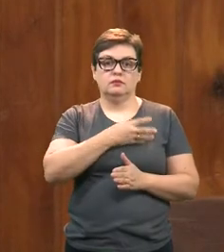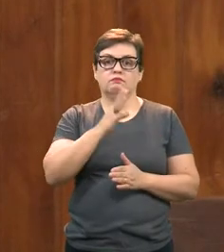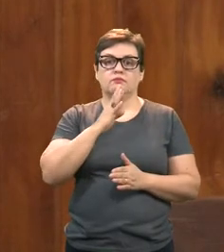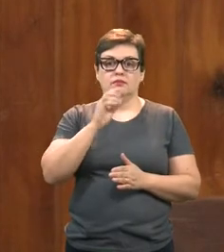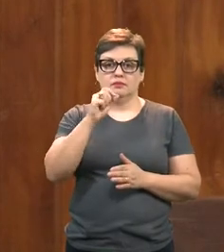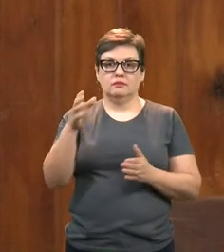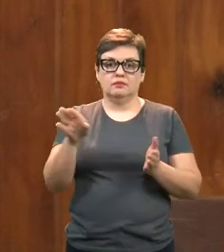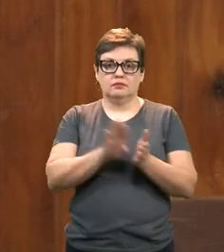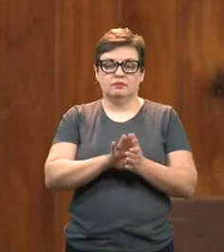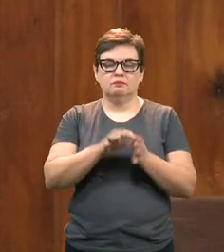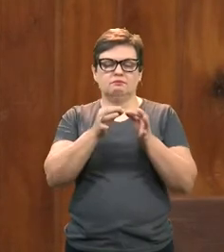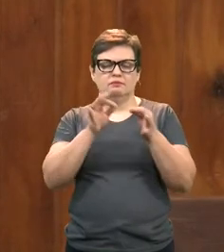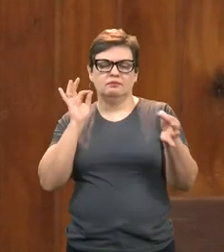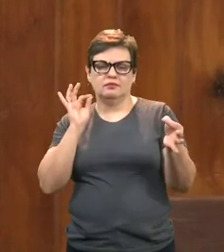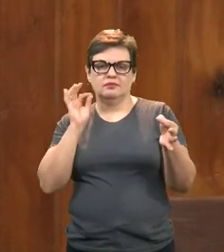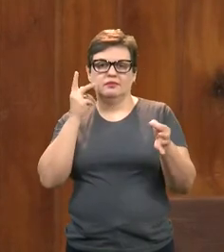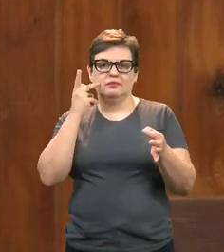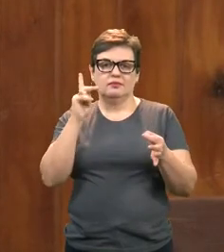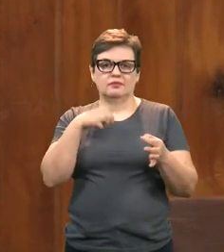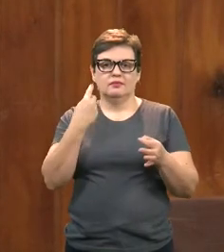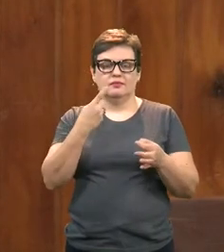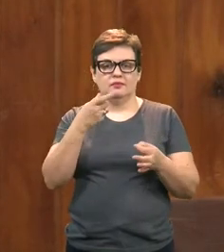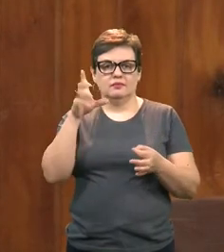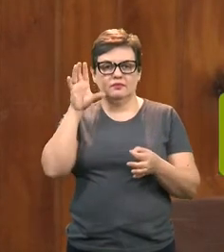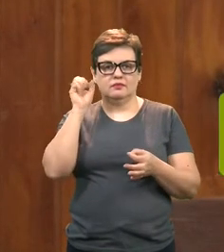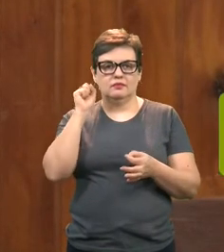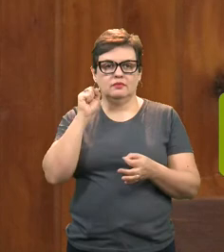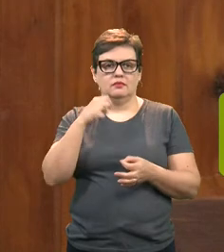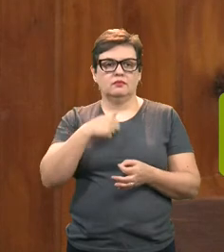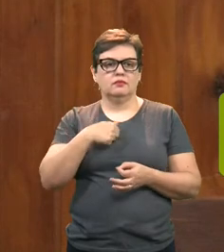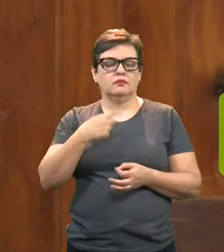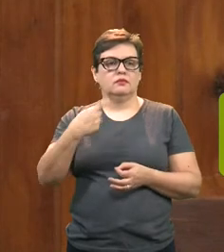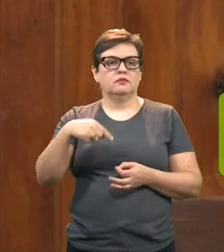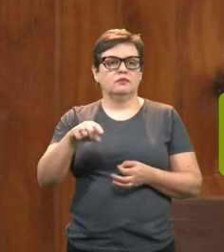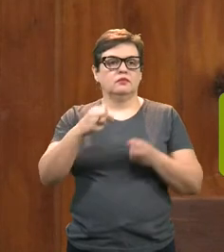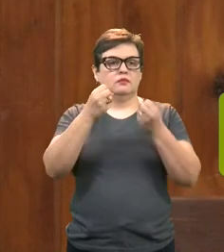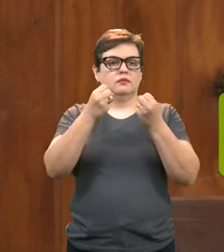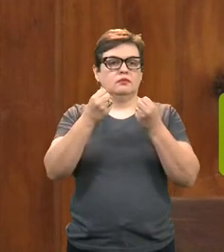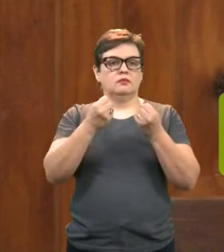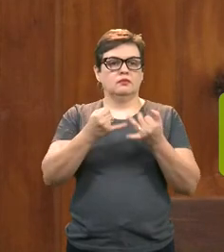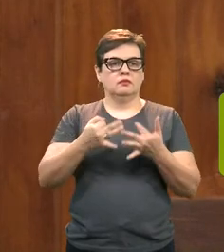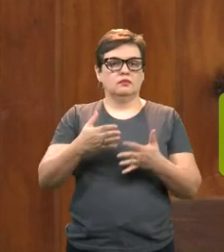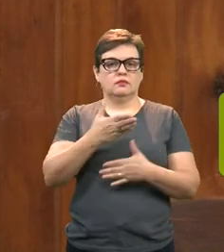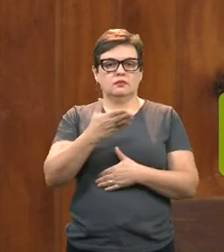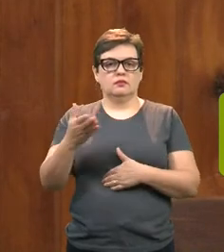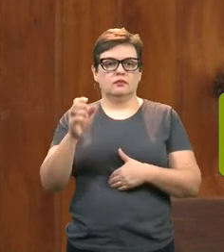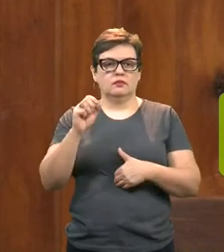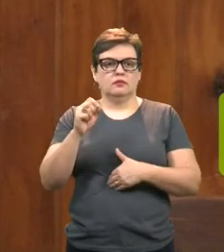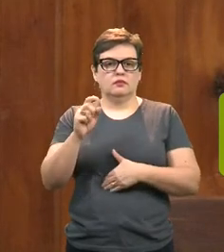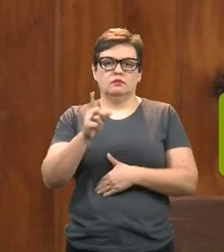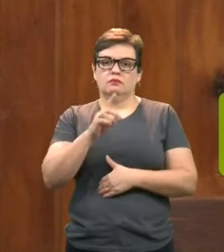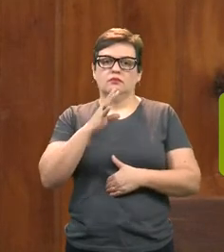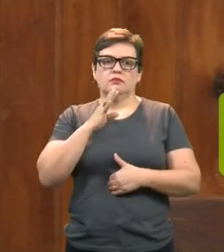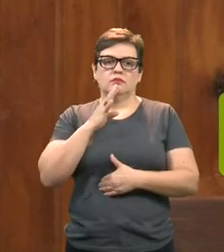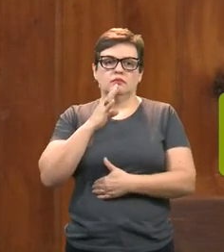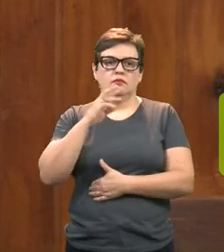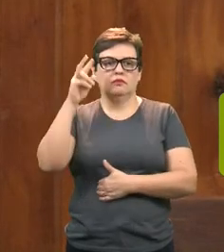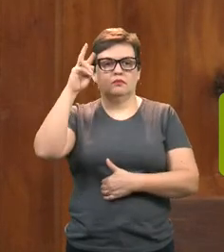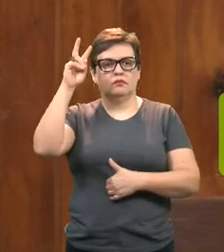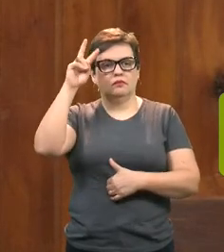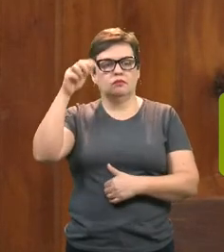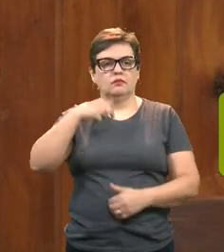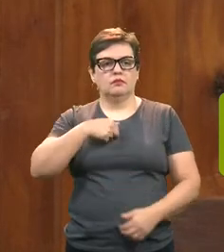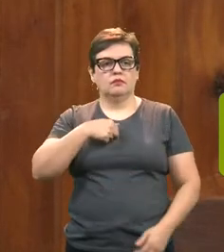vieram de longe, né? Eu vou contar para vocês, para quem ainda não conhece a história. Eu